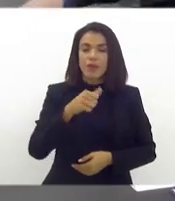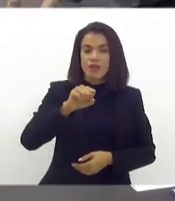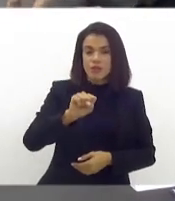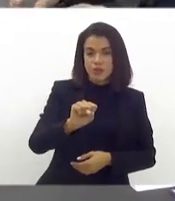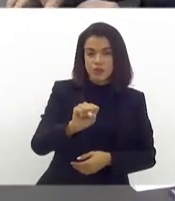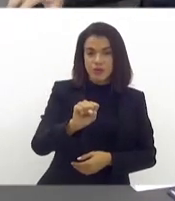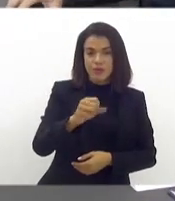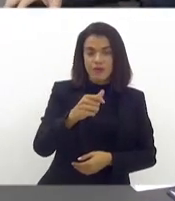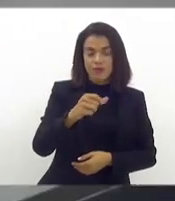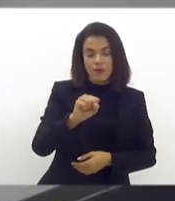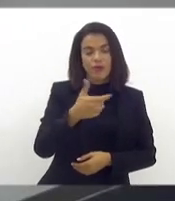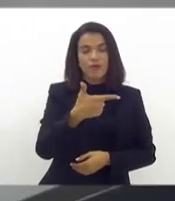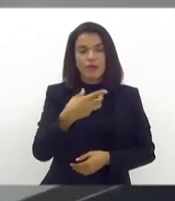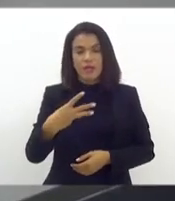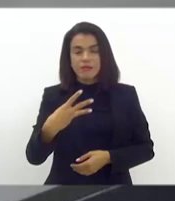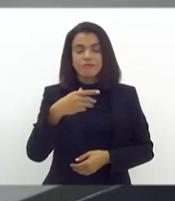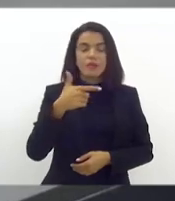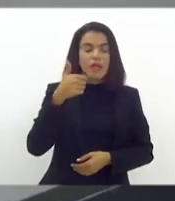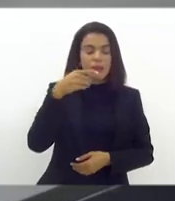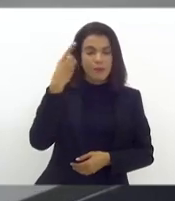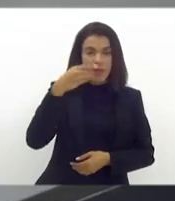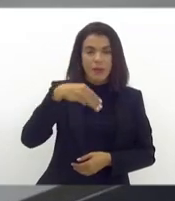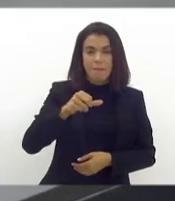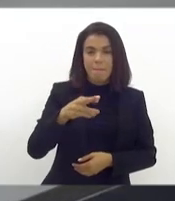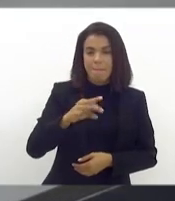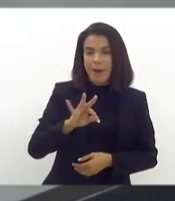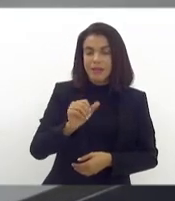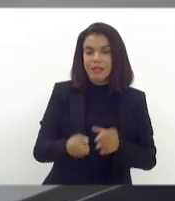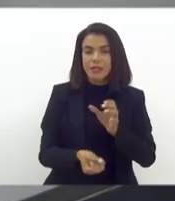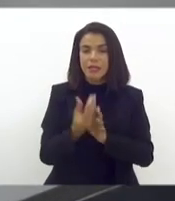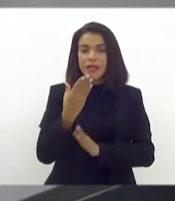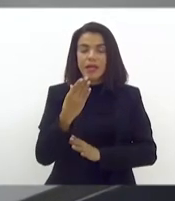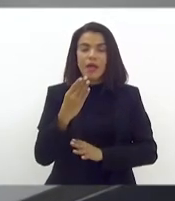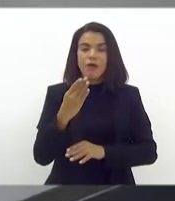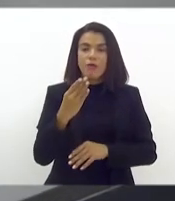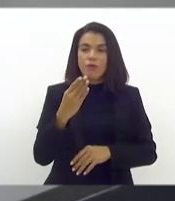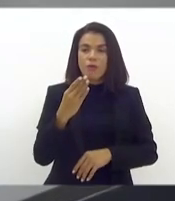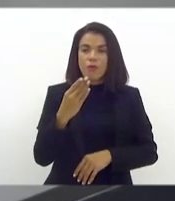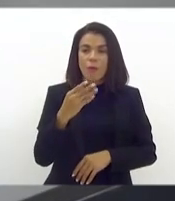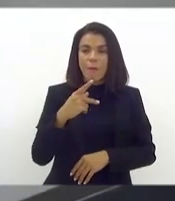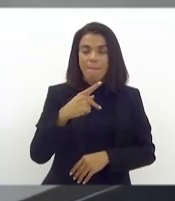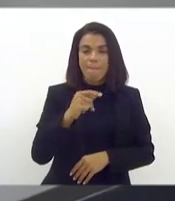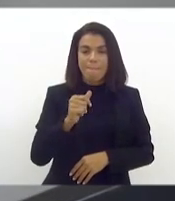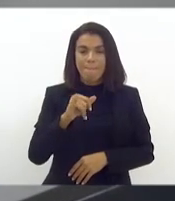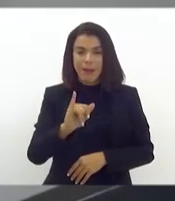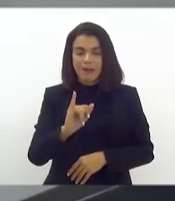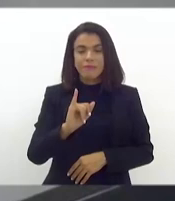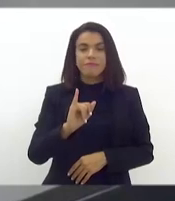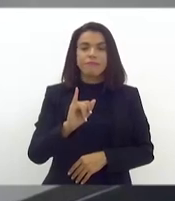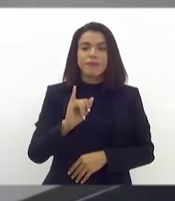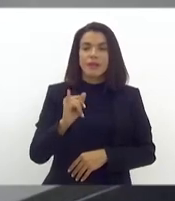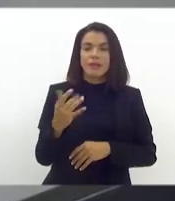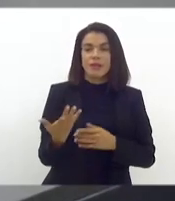de 23, de autoria da deputada Marta Rocha, que cria o programa de alfabetização na empresa PAI, no âmbito do Estado do Rio de Janeiro,